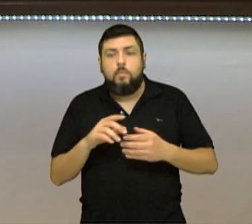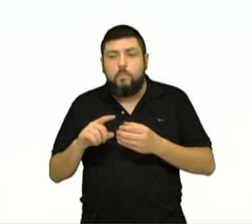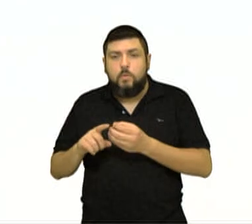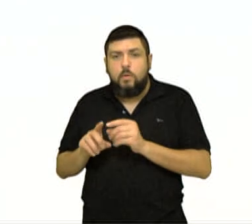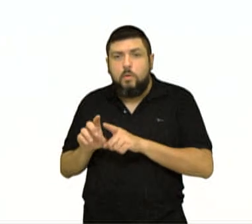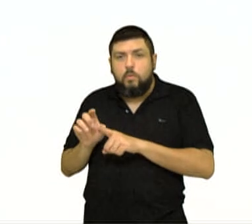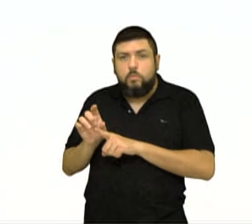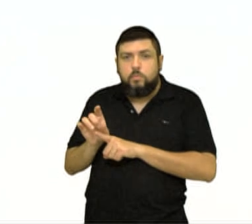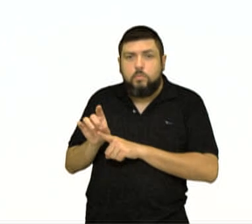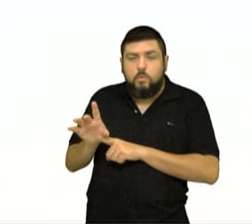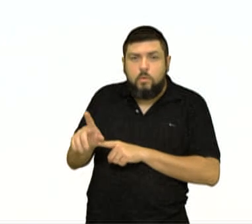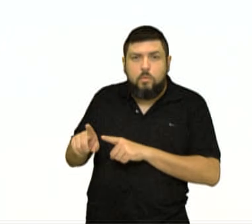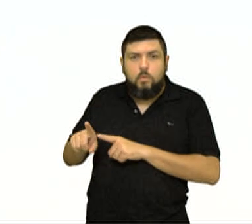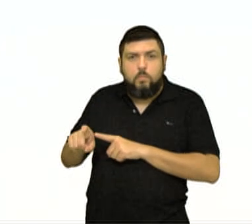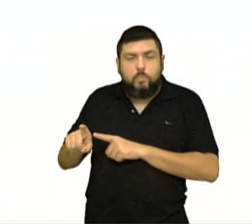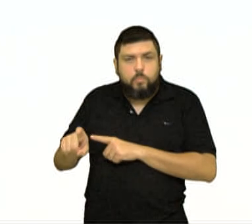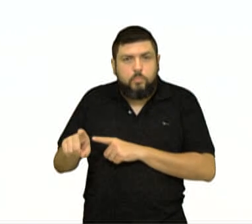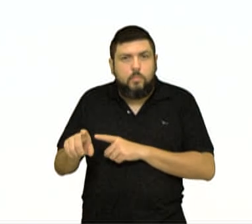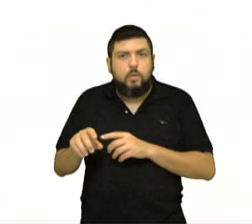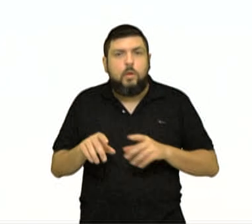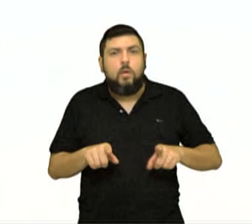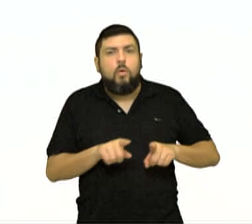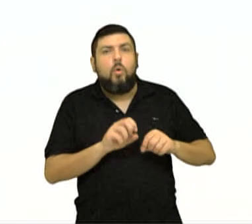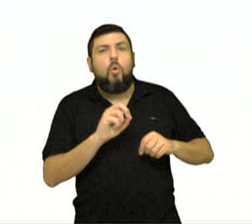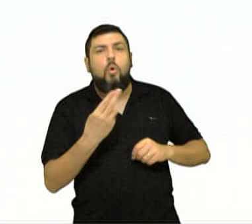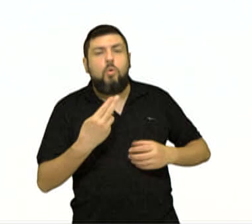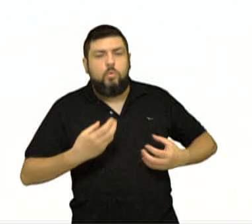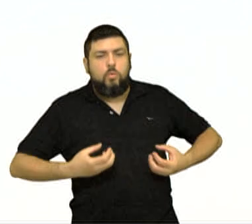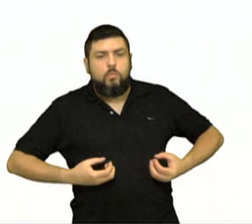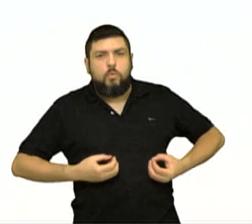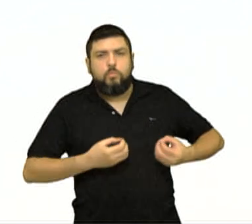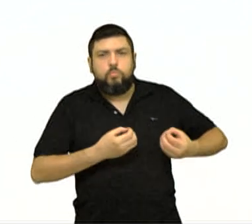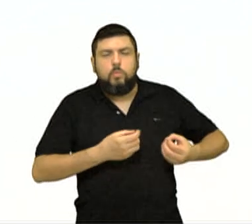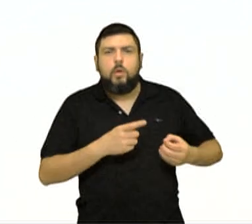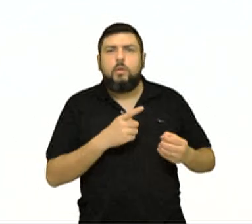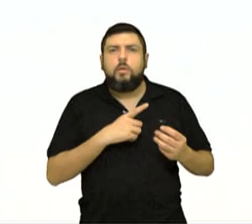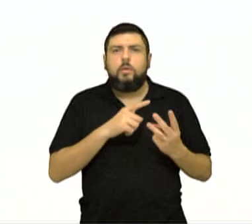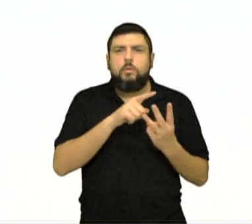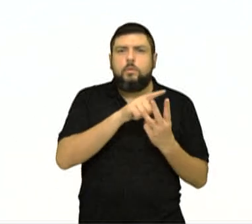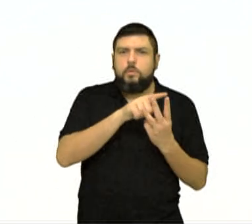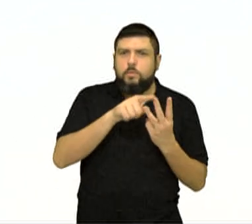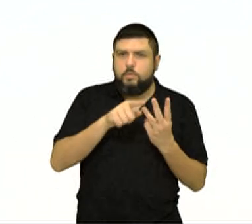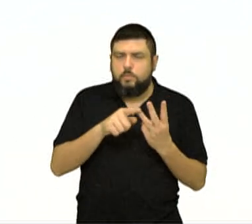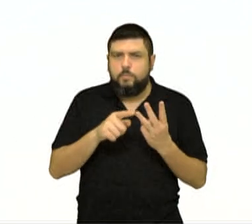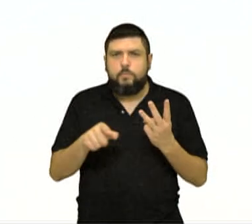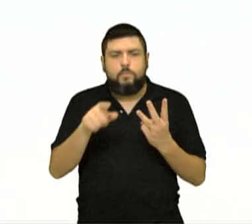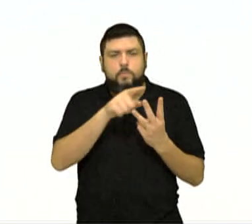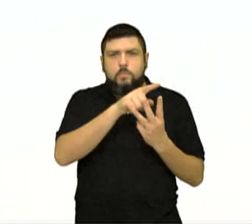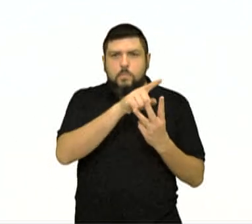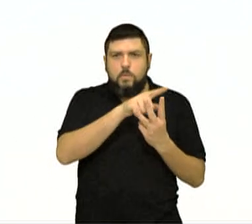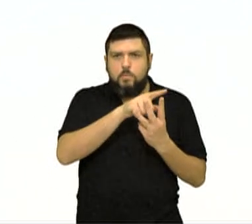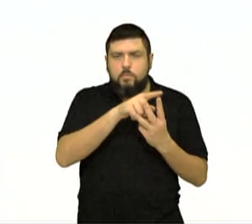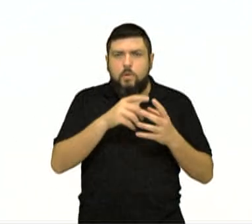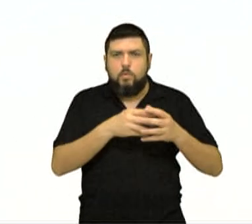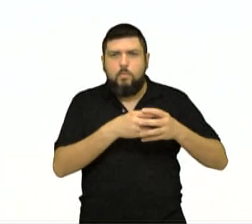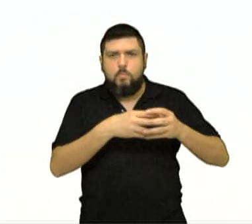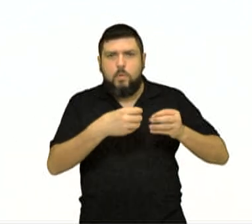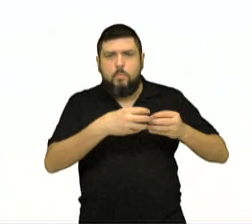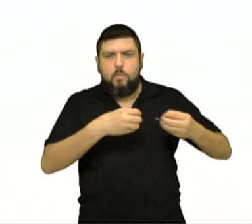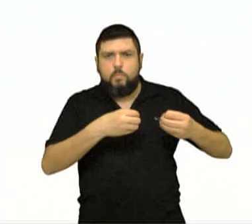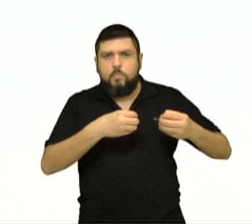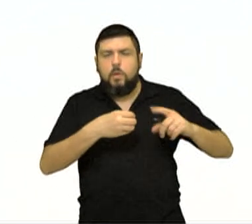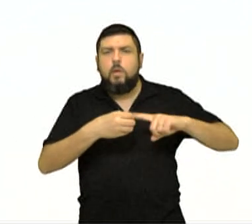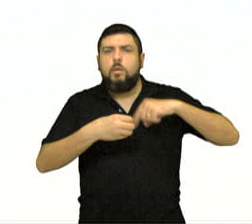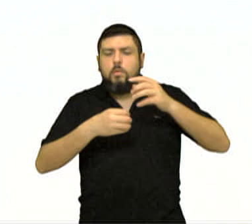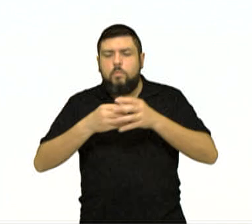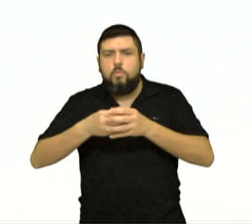a ovulogênese pode ser divididas basicamente em 3 grandes etapas. Primeira, a multiplicação, segundo, o